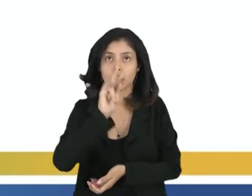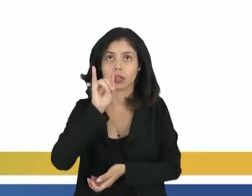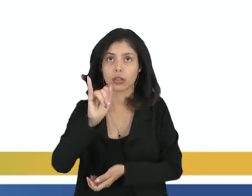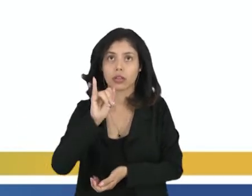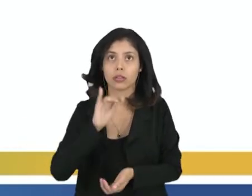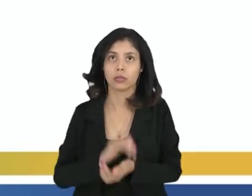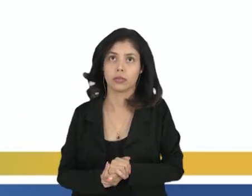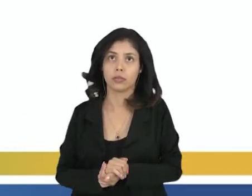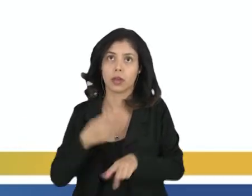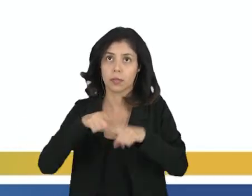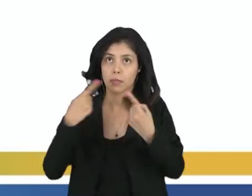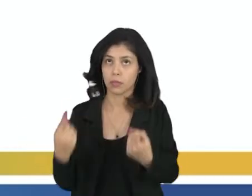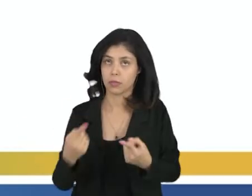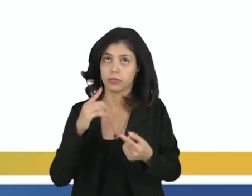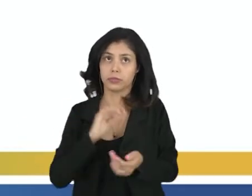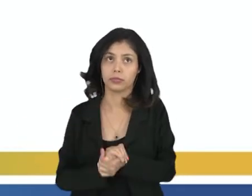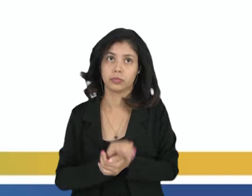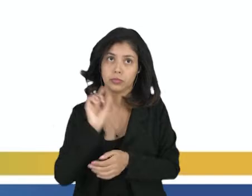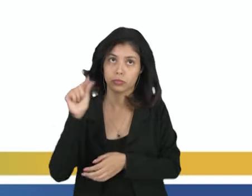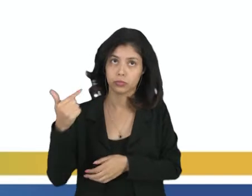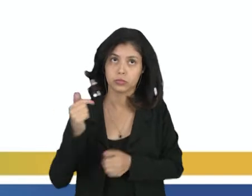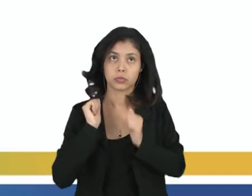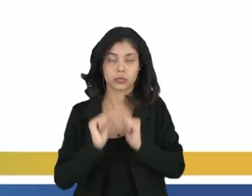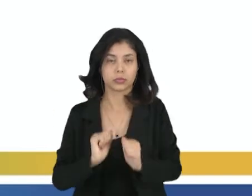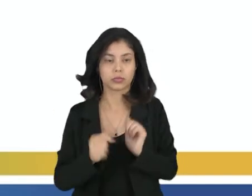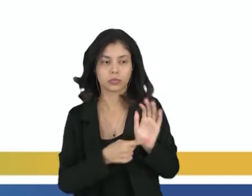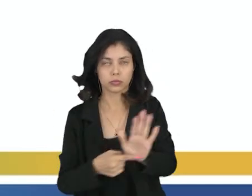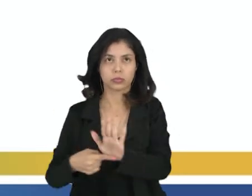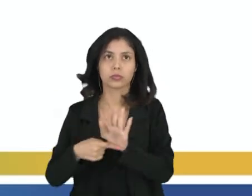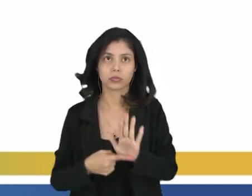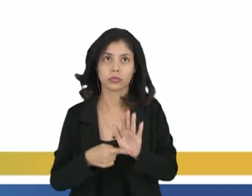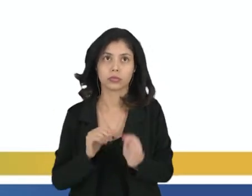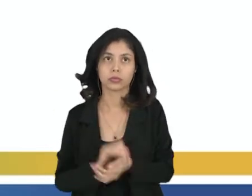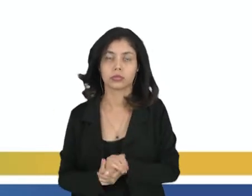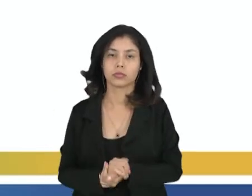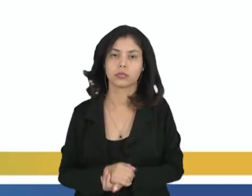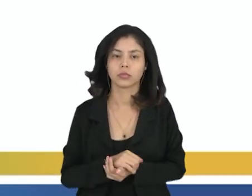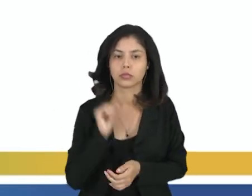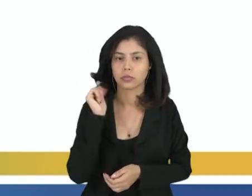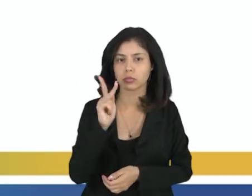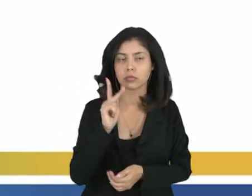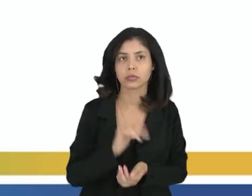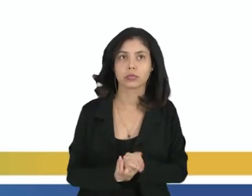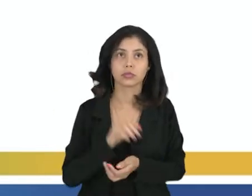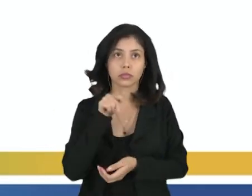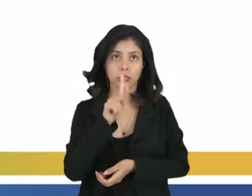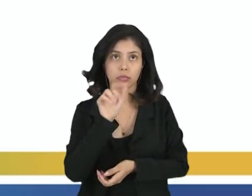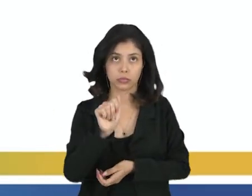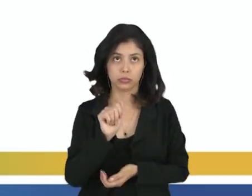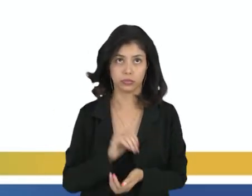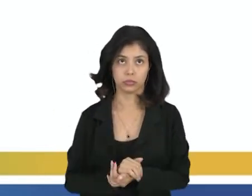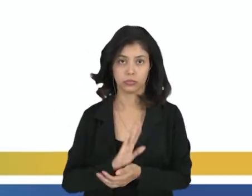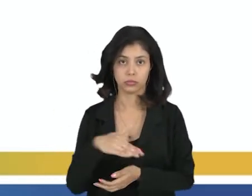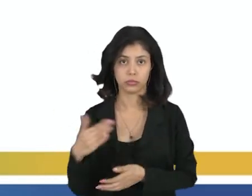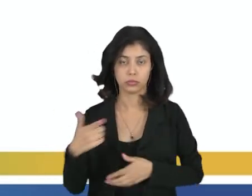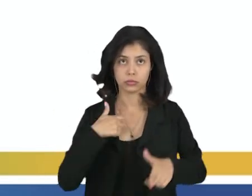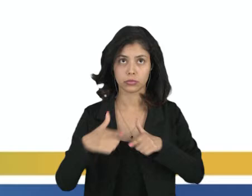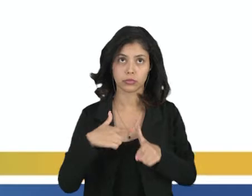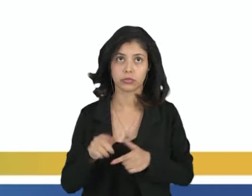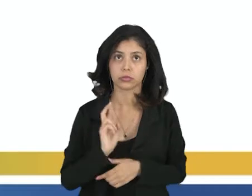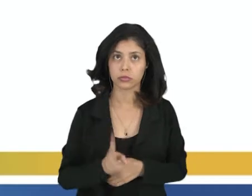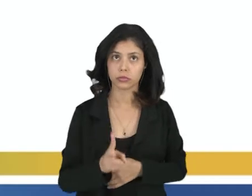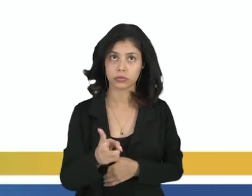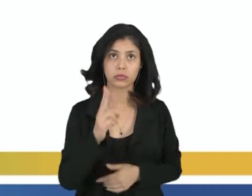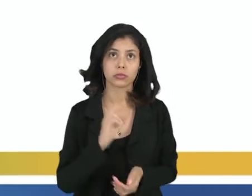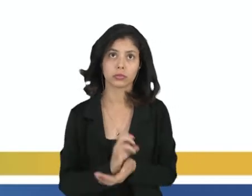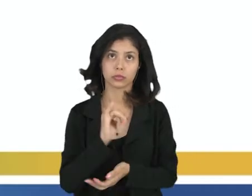sigla Ki, mas existem outras, ok? Então, nós temos aqui o Ka, quando a gente trabalha a